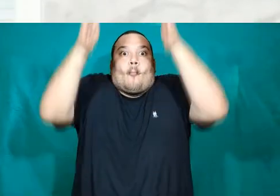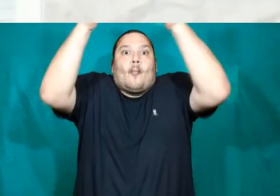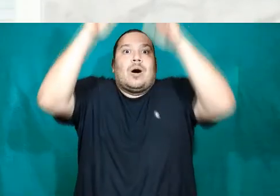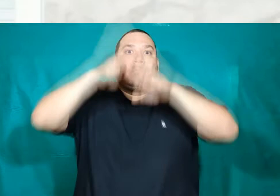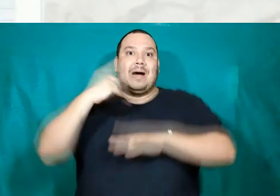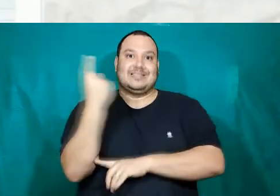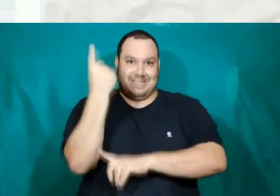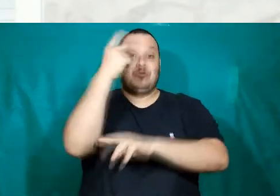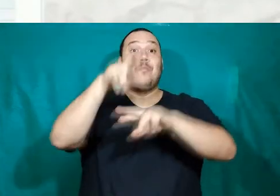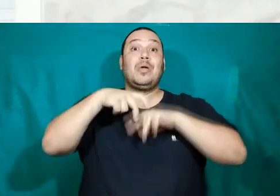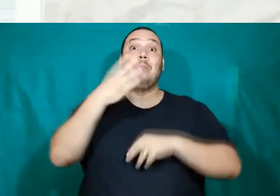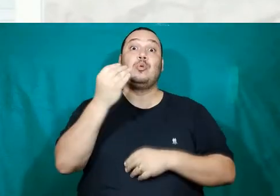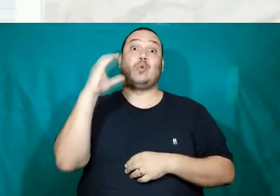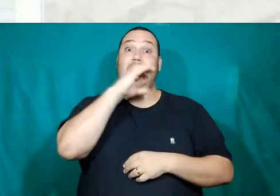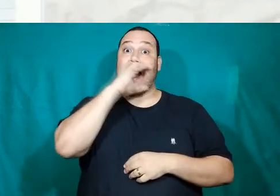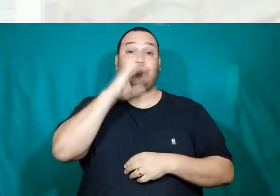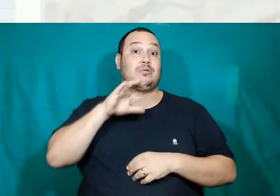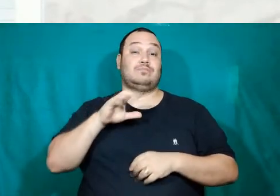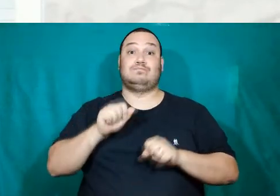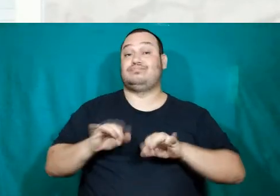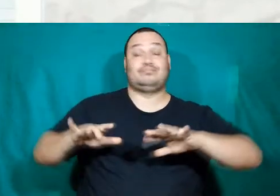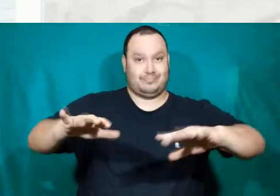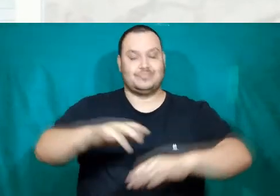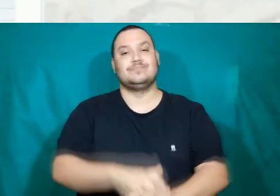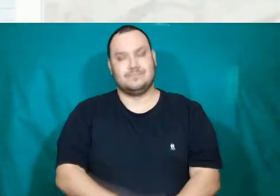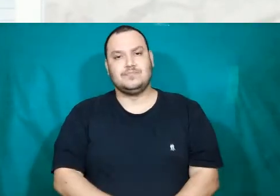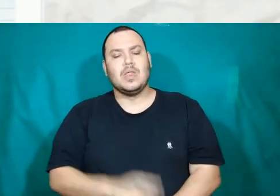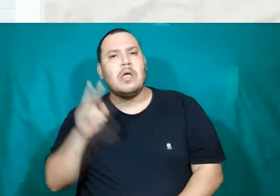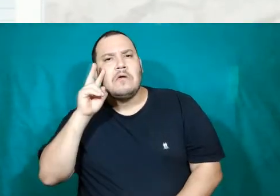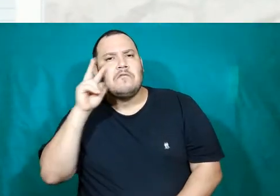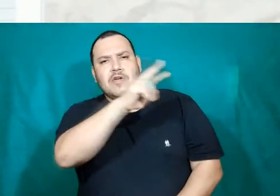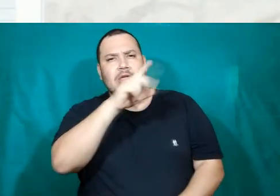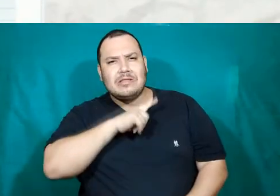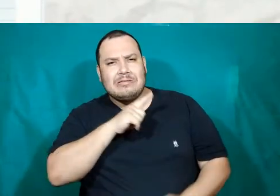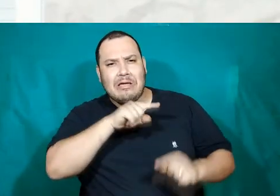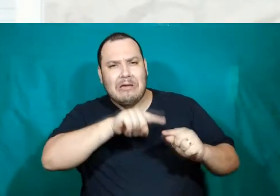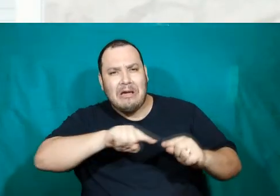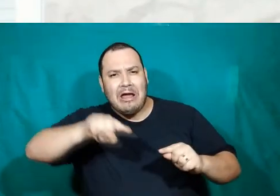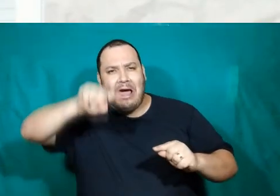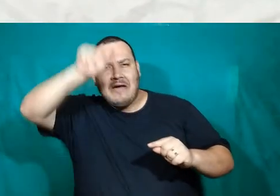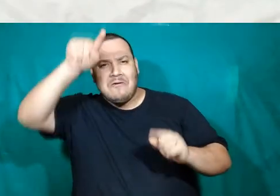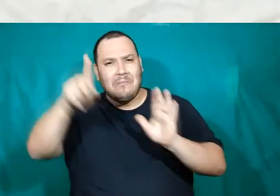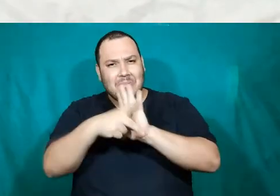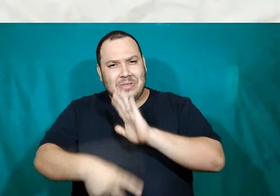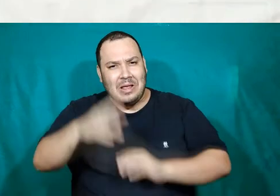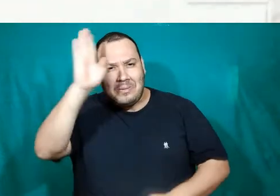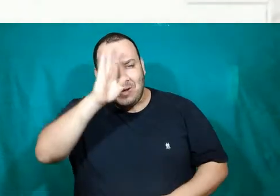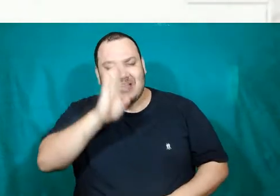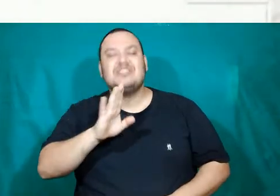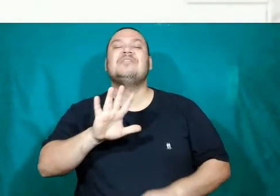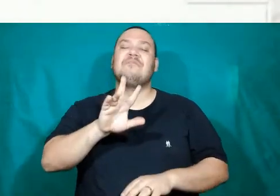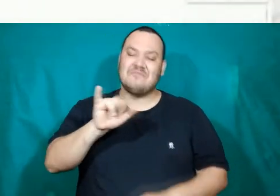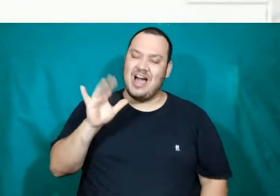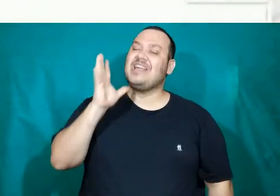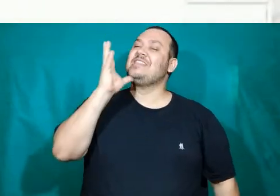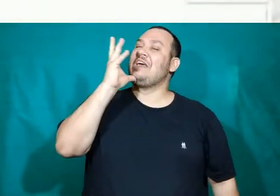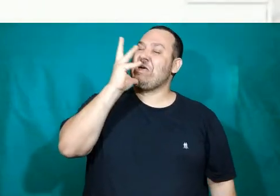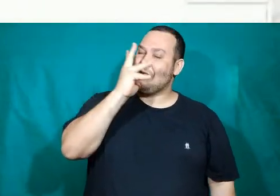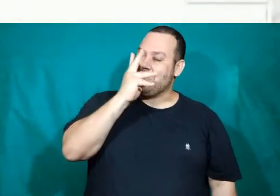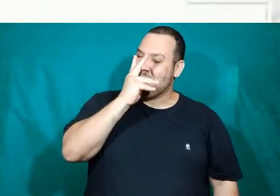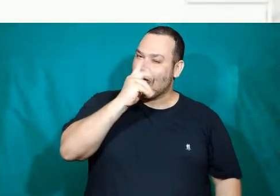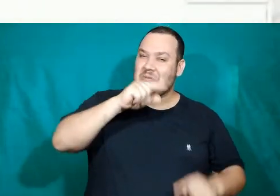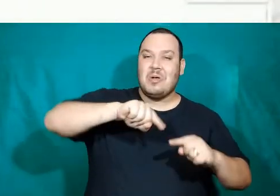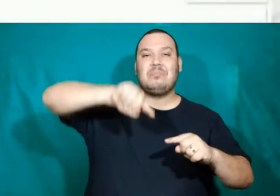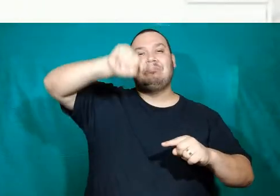apresenta, ainda levaremos um bom tempo para entrar nas fases seguintes. Países como Itália e Espanha, por exemplo,